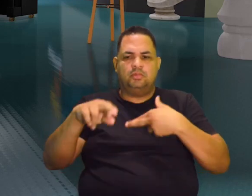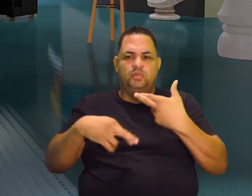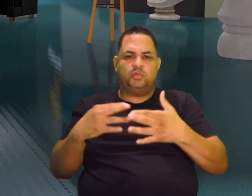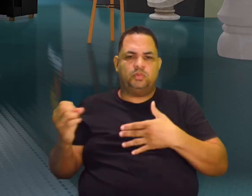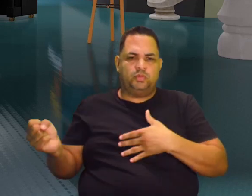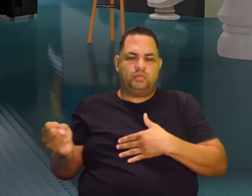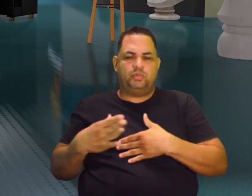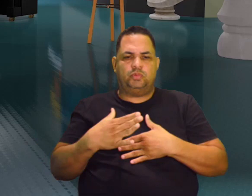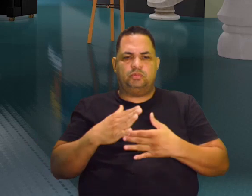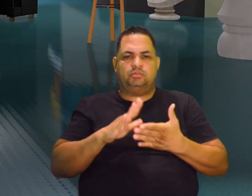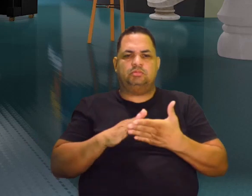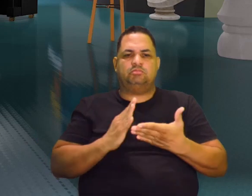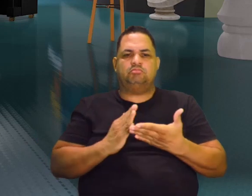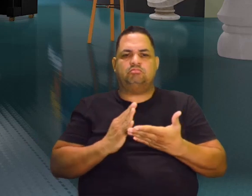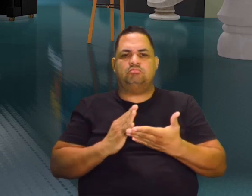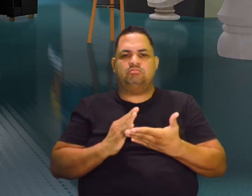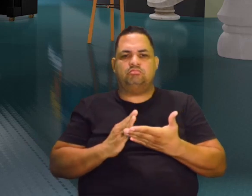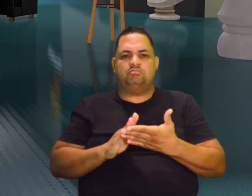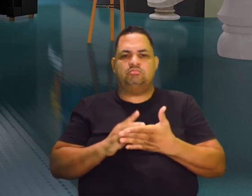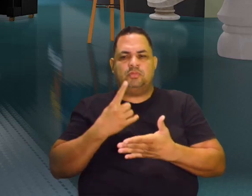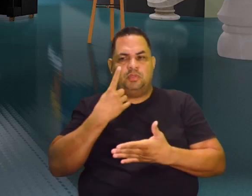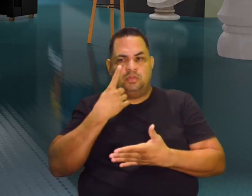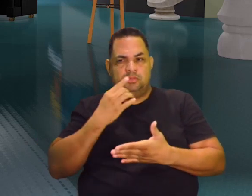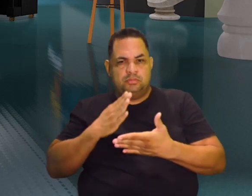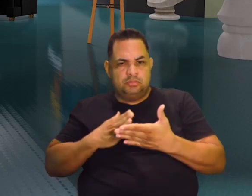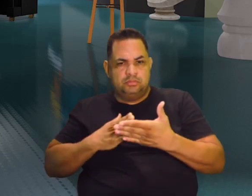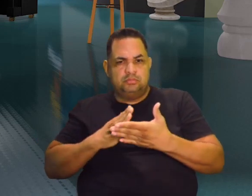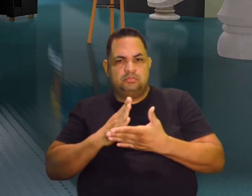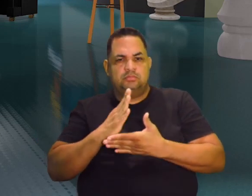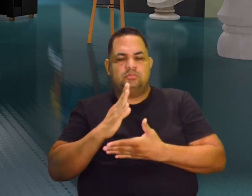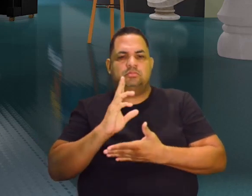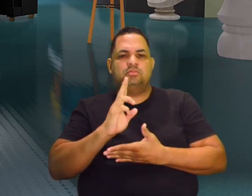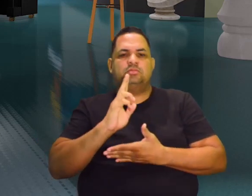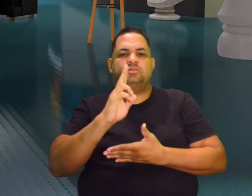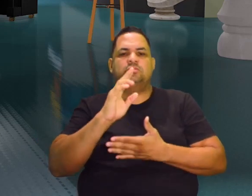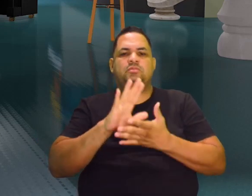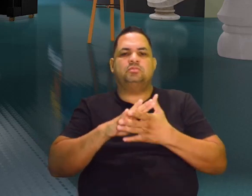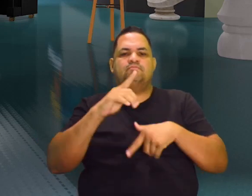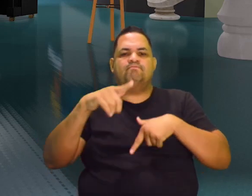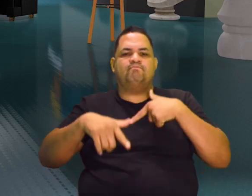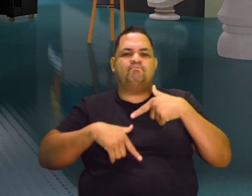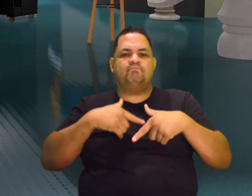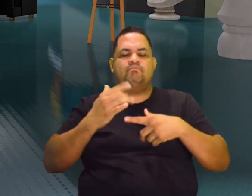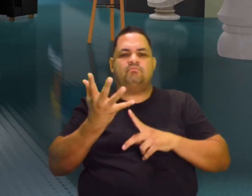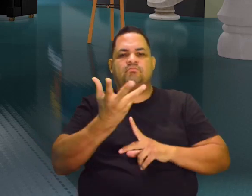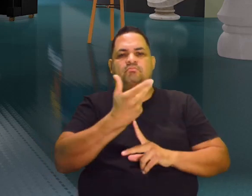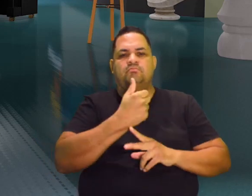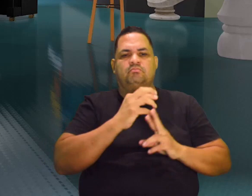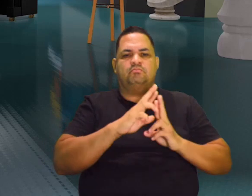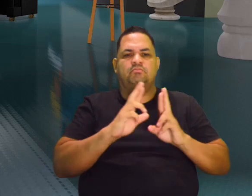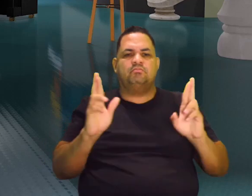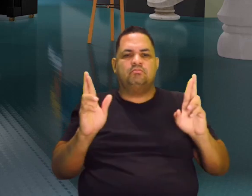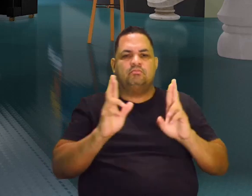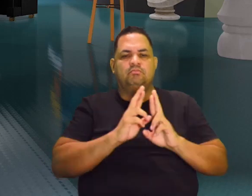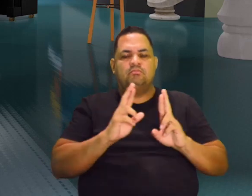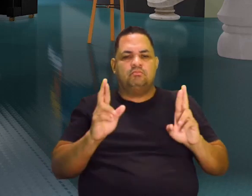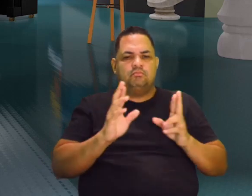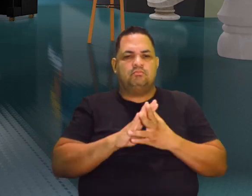rompendo essa visão de sempre produzir arte relacionada à religião, mas ainda